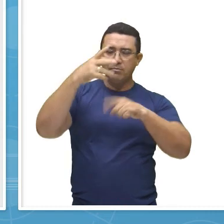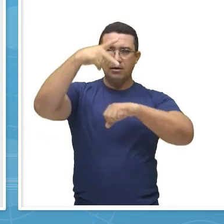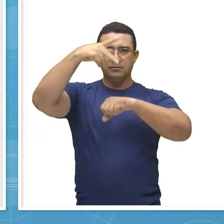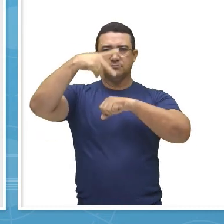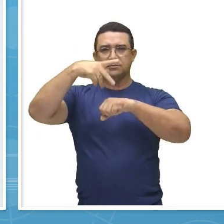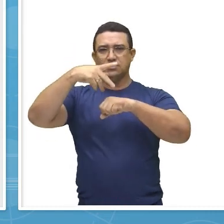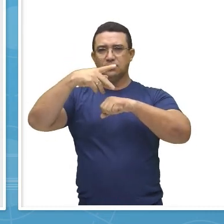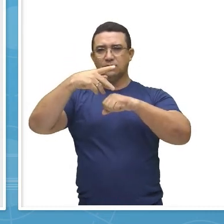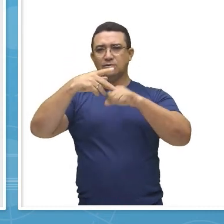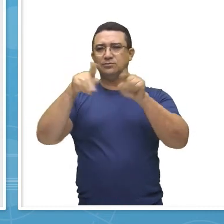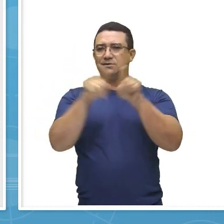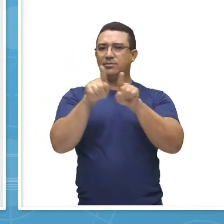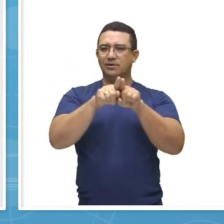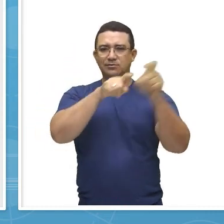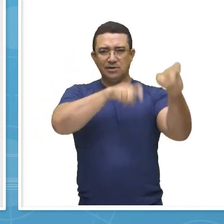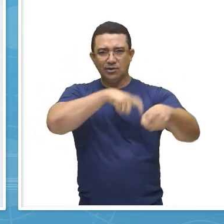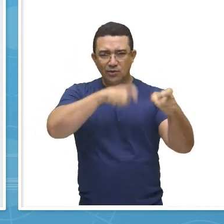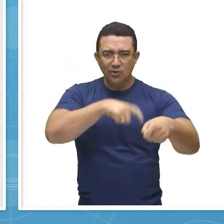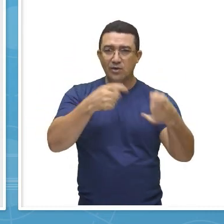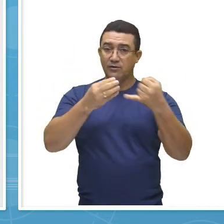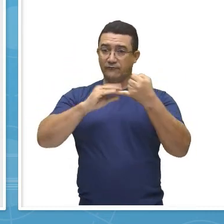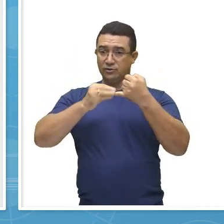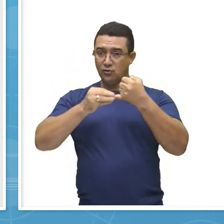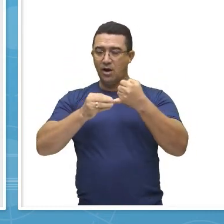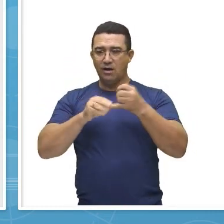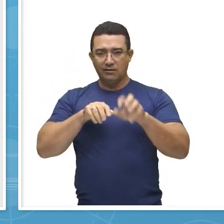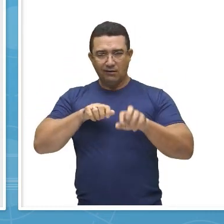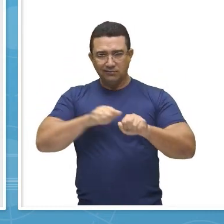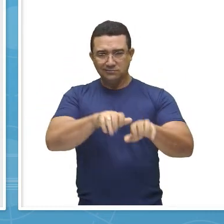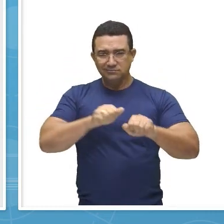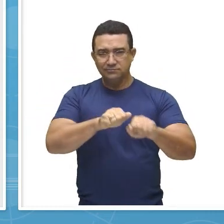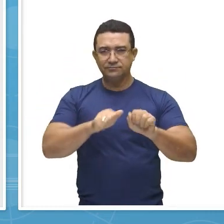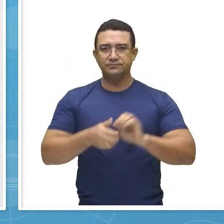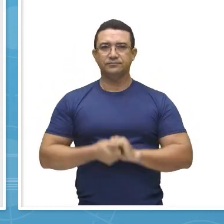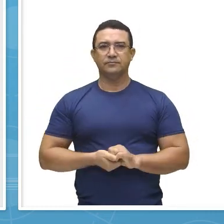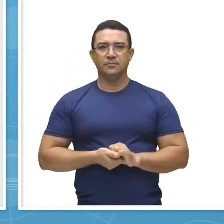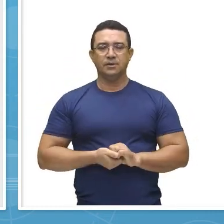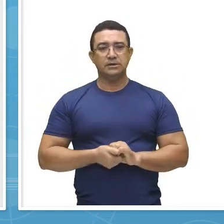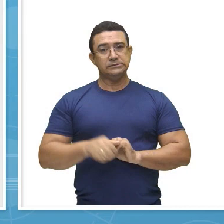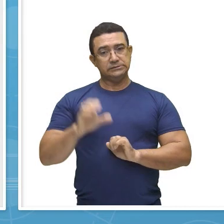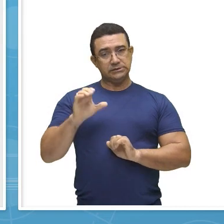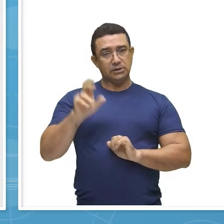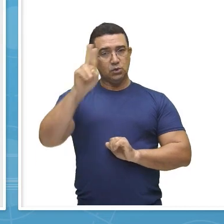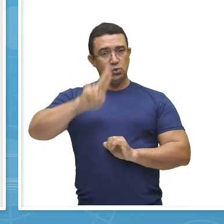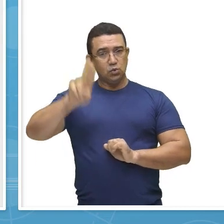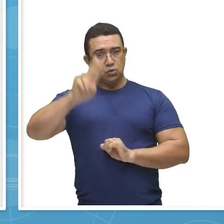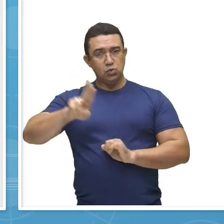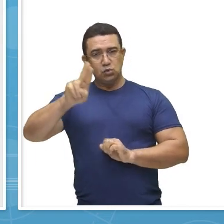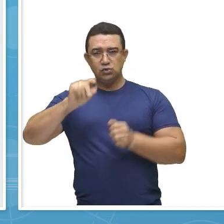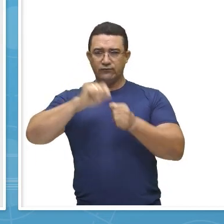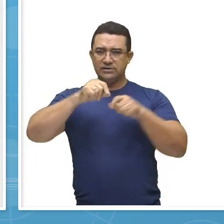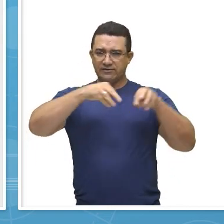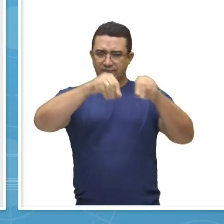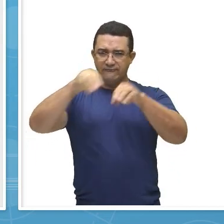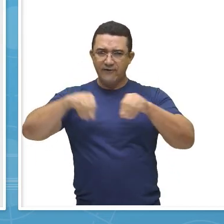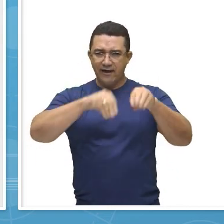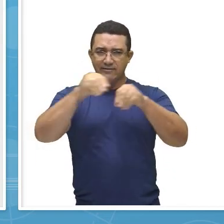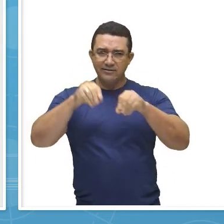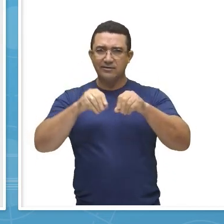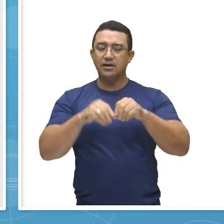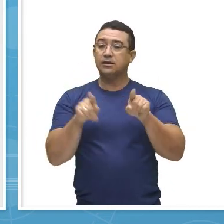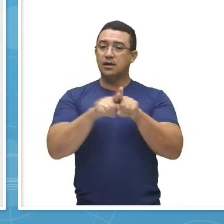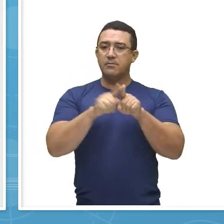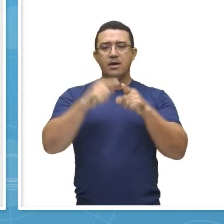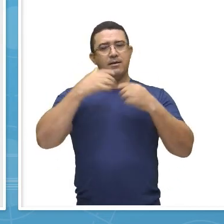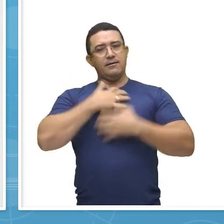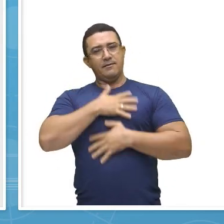açaí. C, o uso e a confecção de farinha de mandioca, o hábito do banho diário, o samba e a feijoada. E a B, o pop,